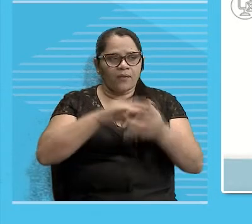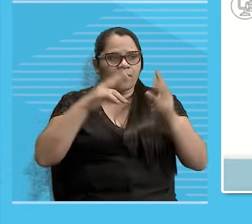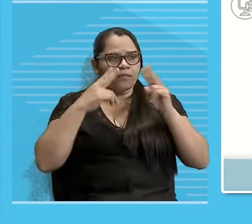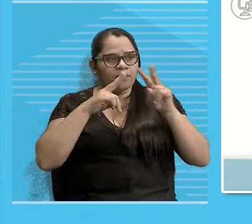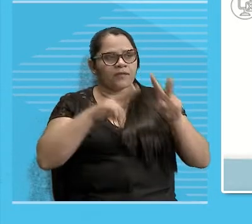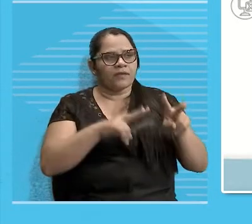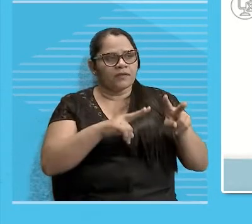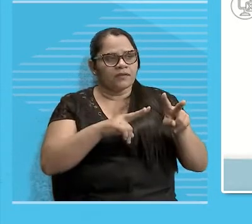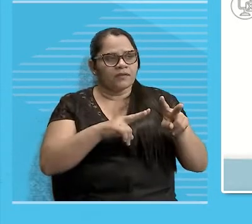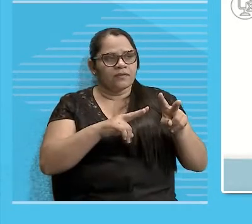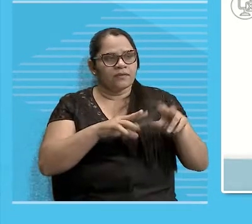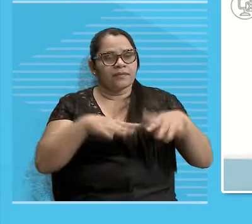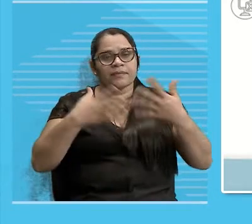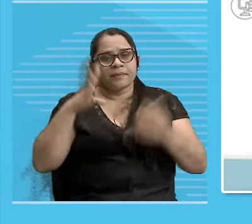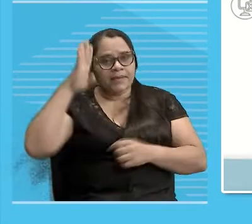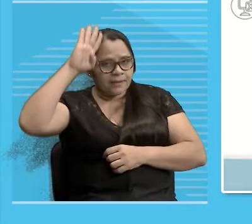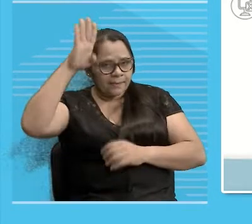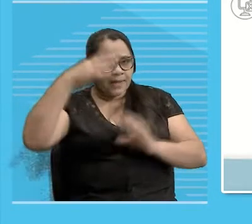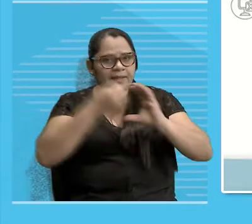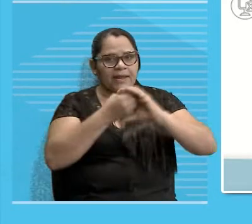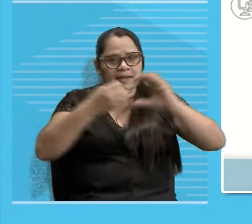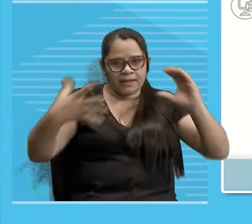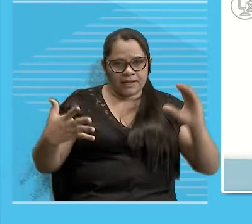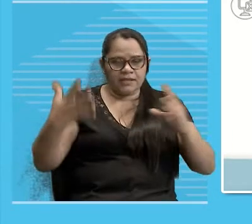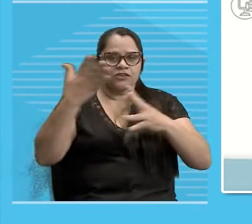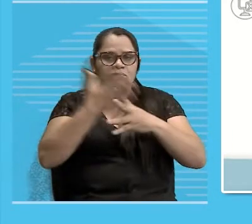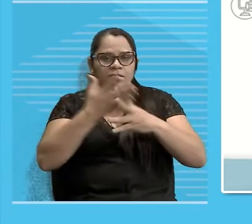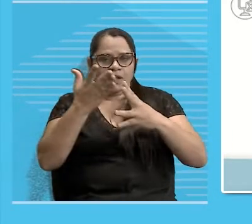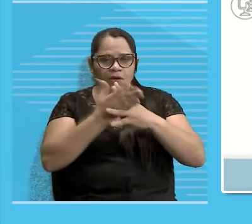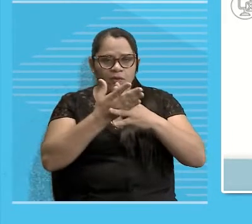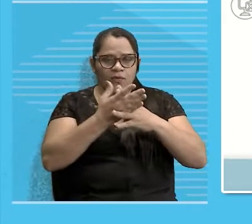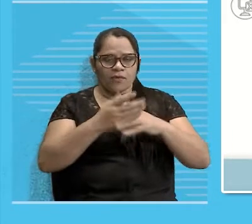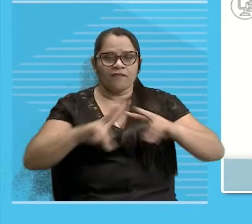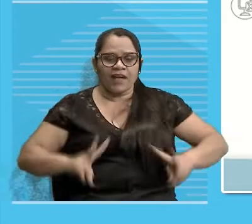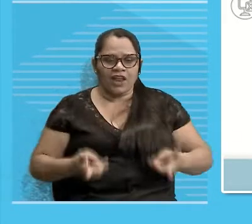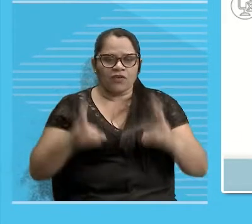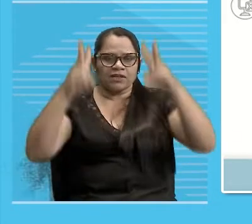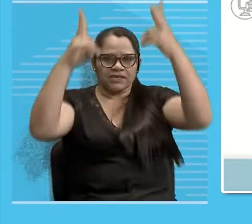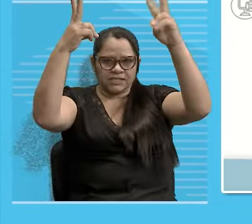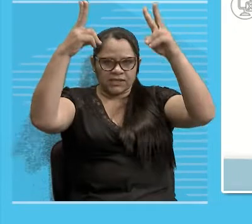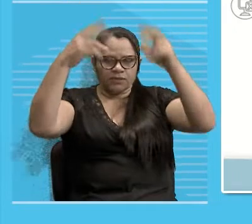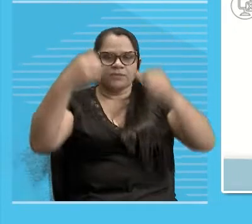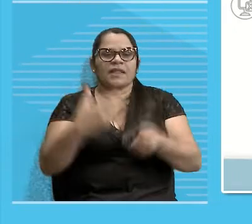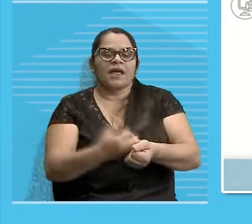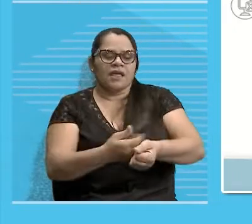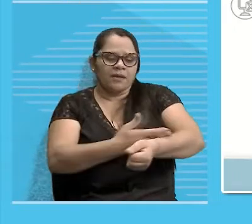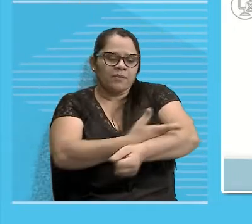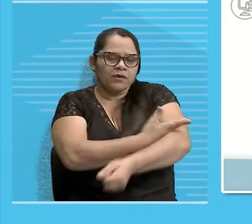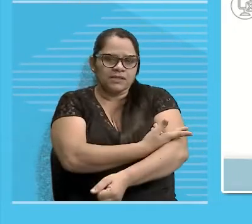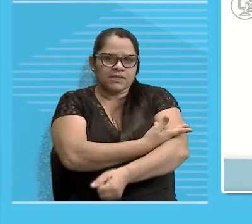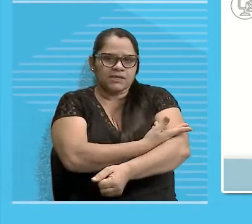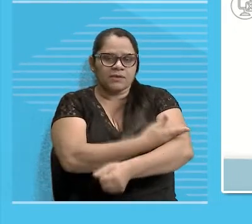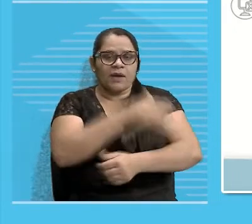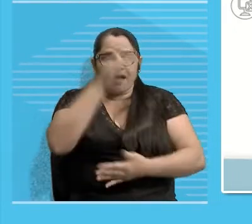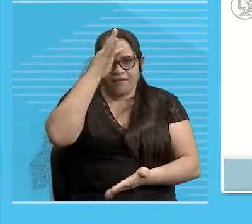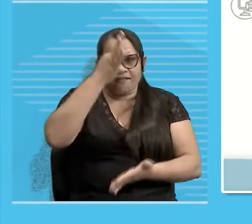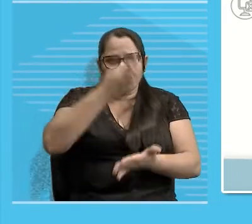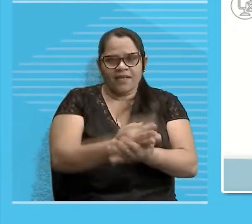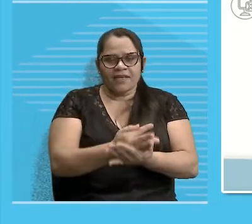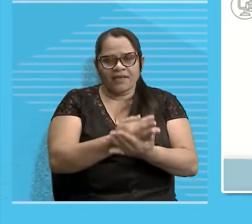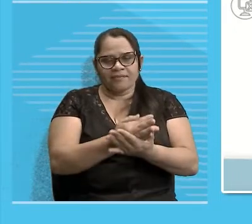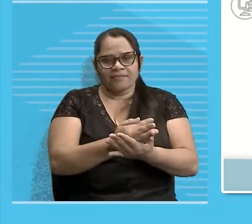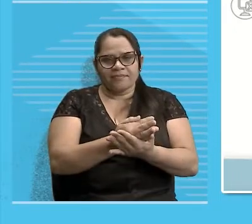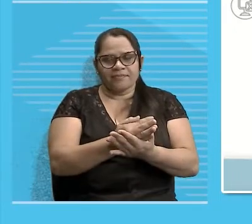Beleza? Principais características do barroco. Valorização da emoção. A fé deveria ser